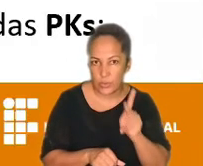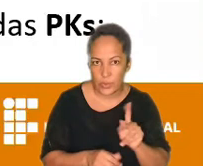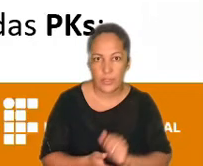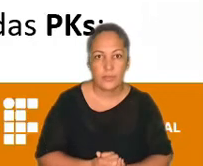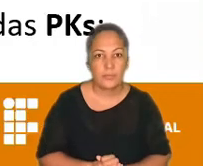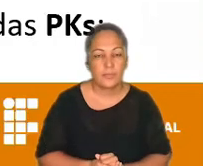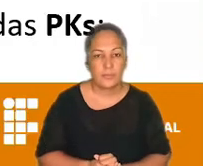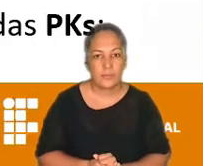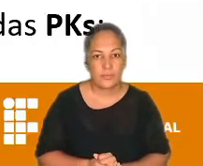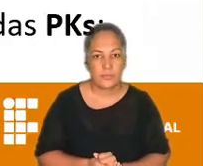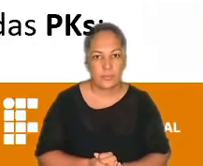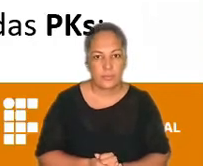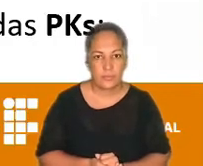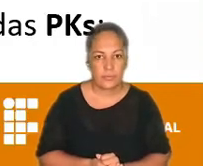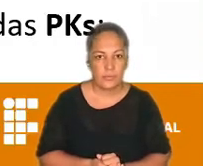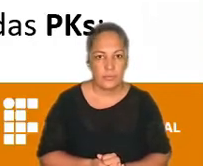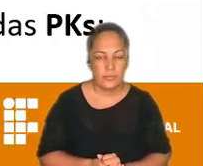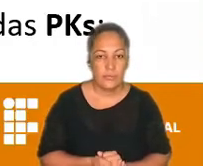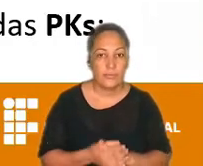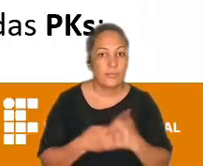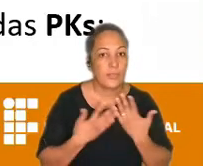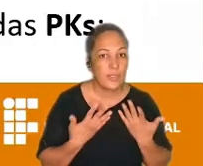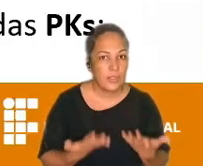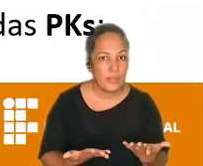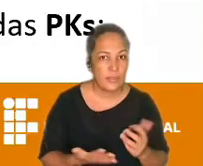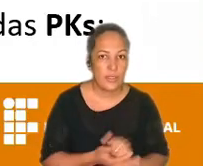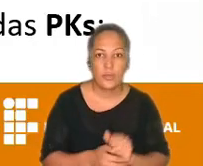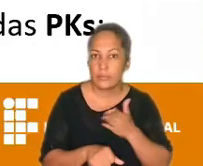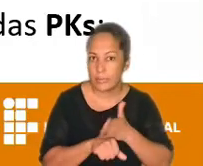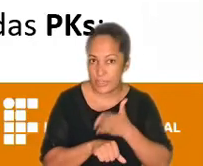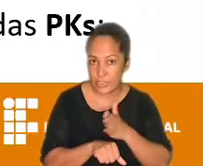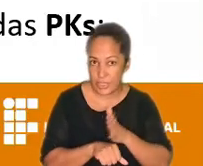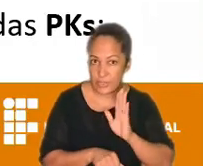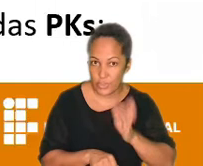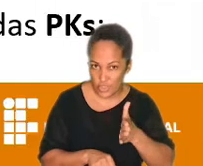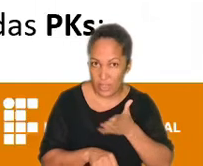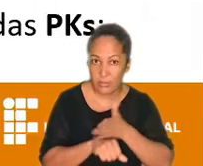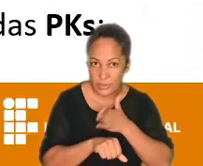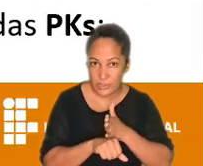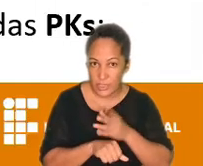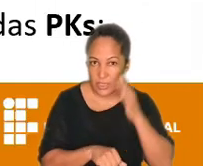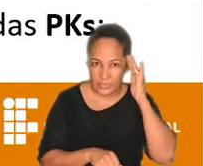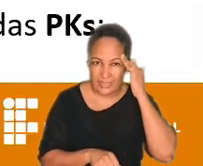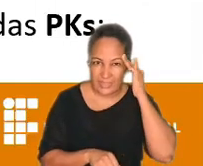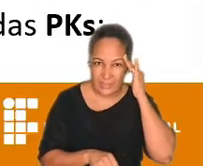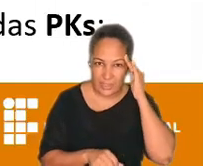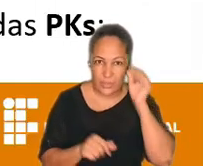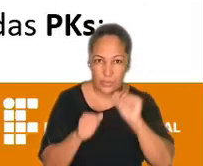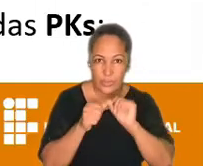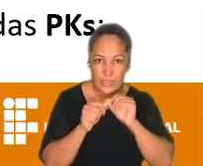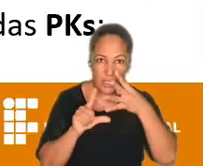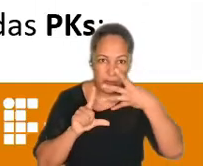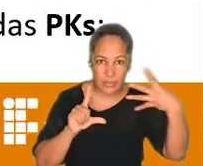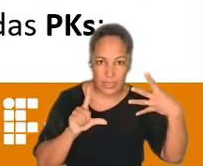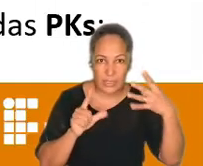Pois bem, galera, praticaram? Conseguiram identificar? Fizeram aí na tabelinha do Excel, ou fizeram no Word?